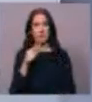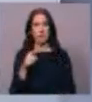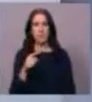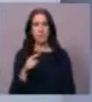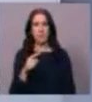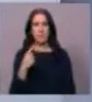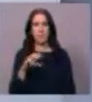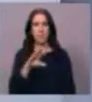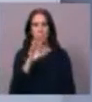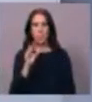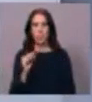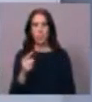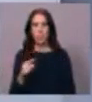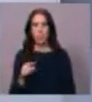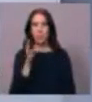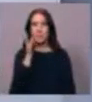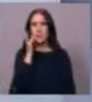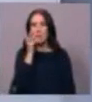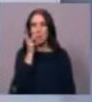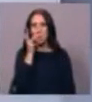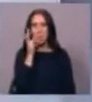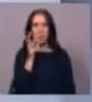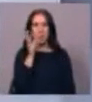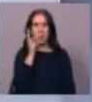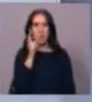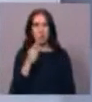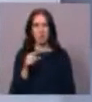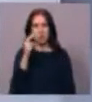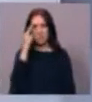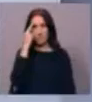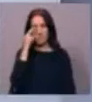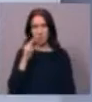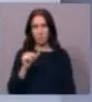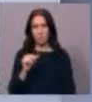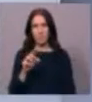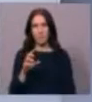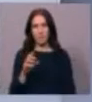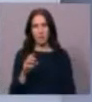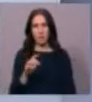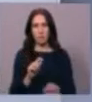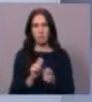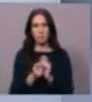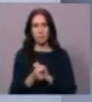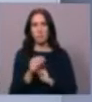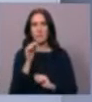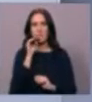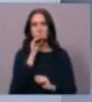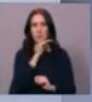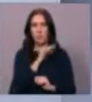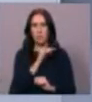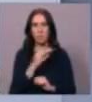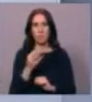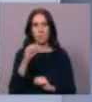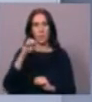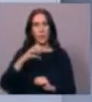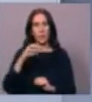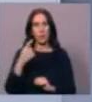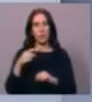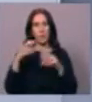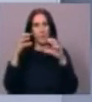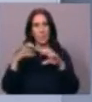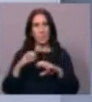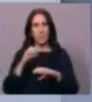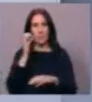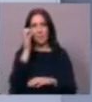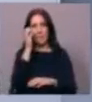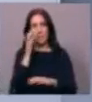superfície frontal quente, está um setor quente na Madeira agora, depois vai passar a superfície frontal fria, dando também água, seja precipitação forte e